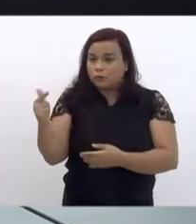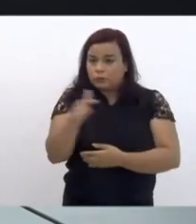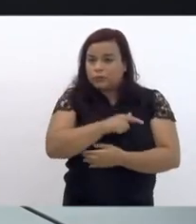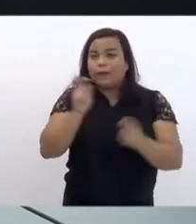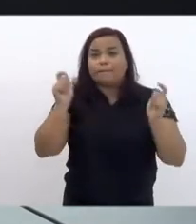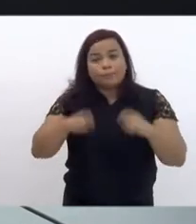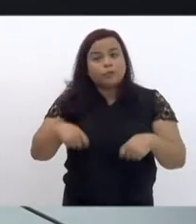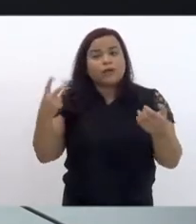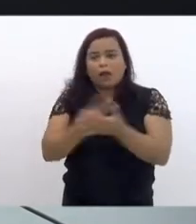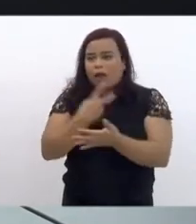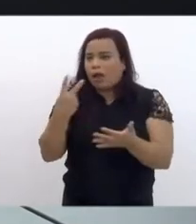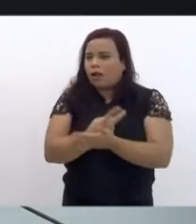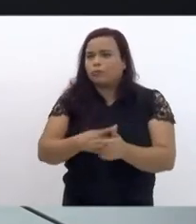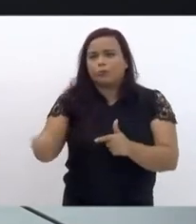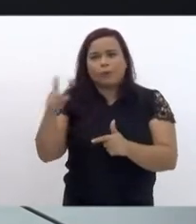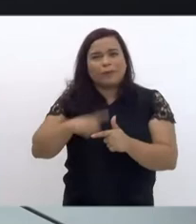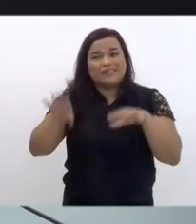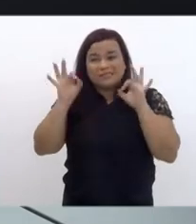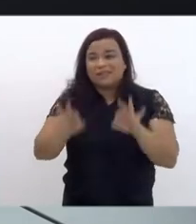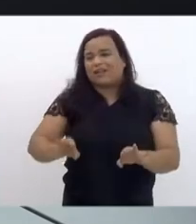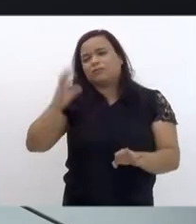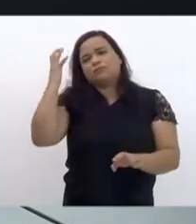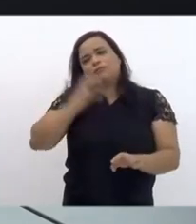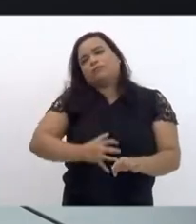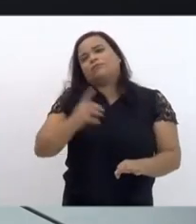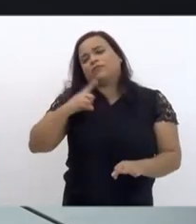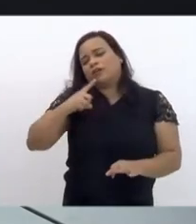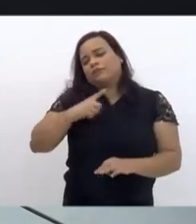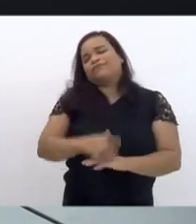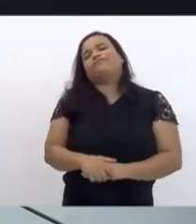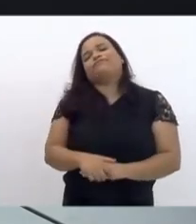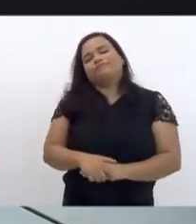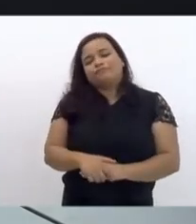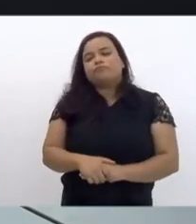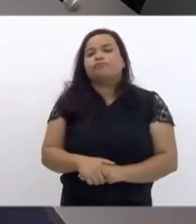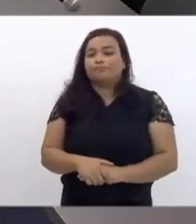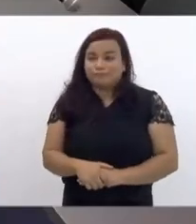possibilidade de dar errado é muito grande. É só por causa disso.